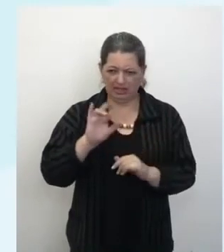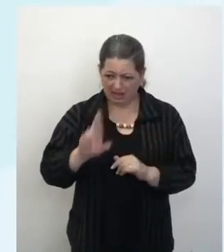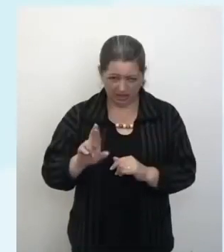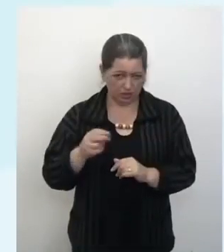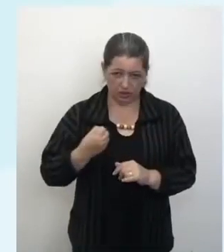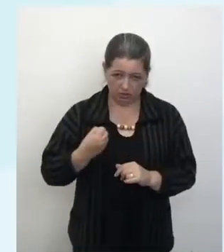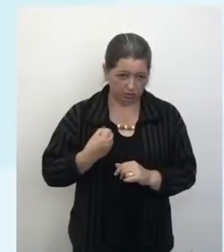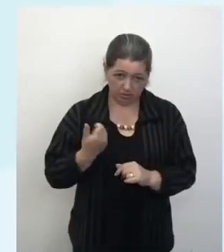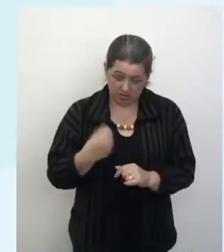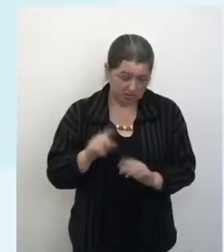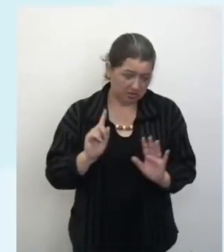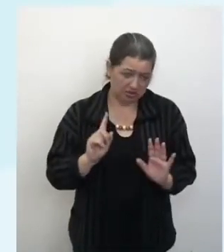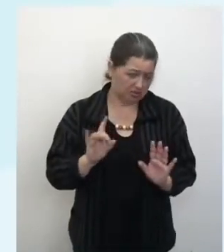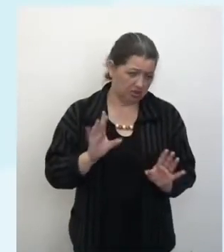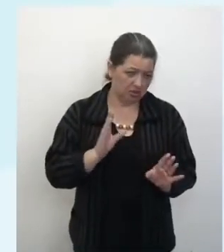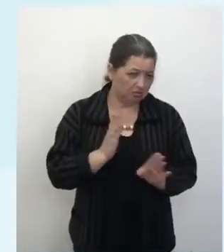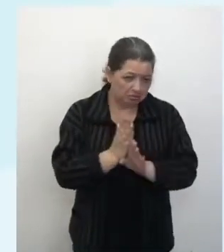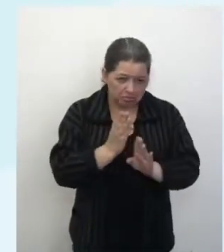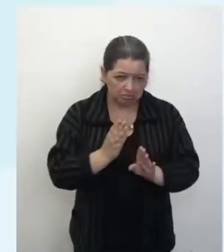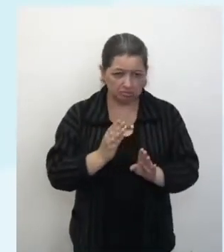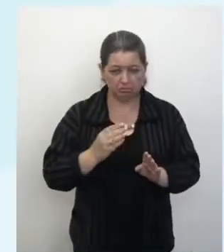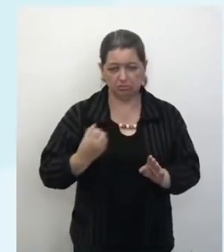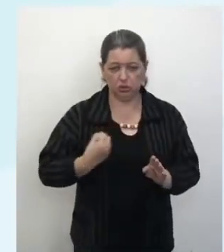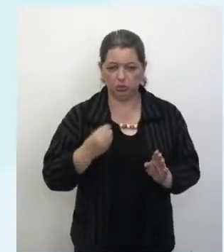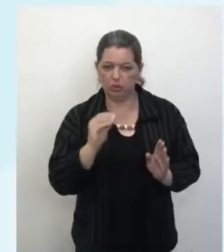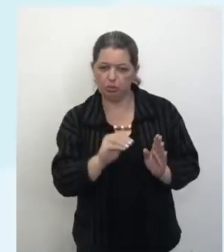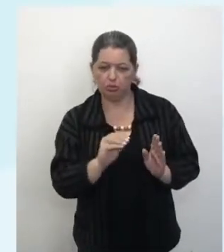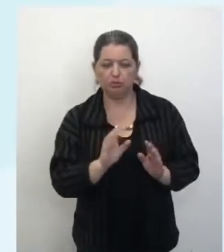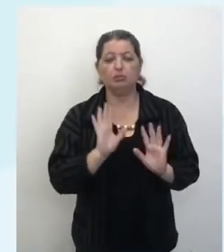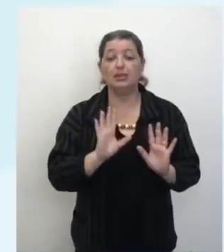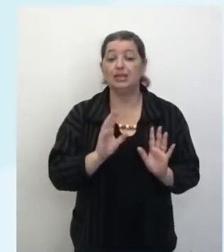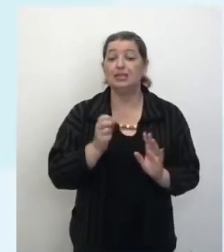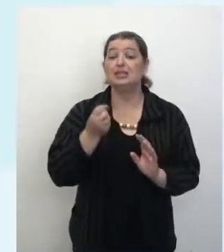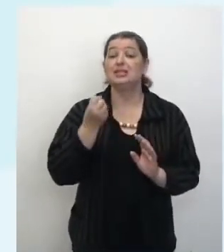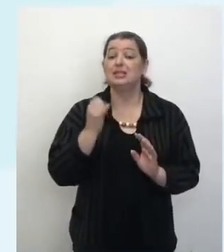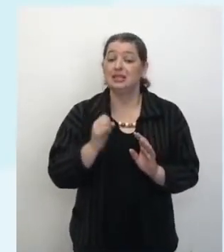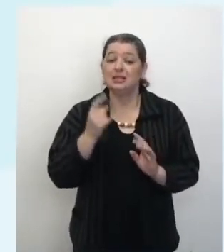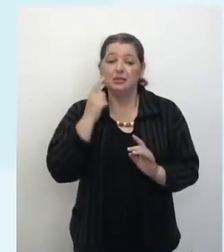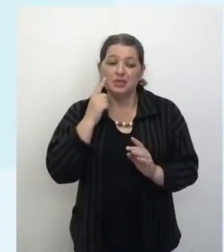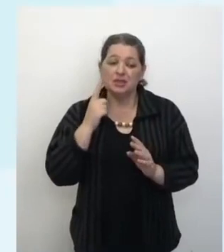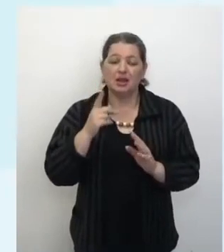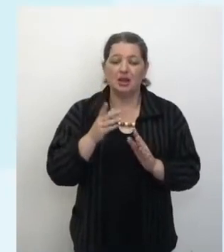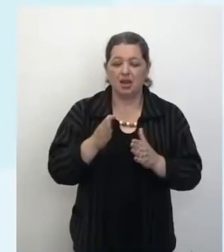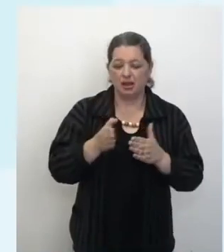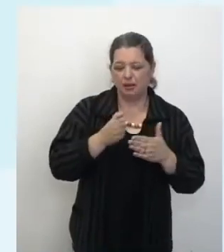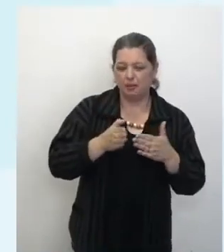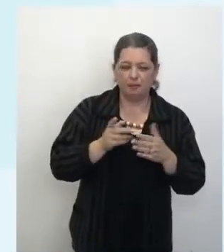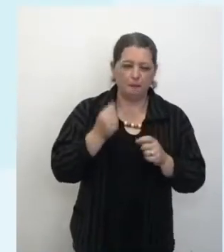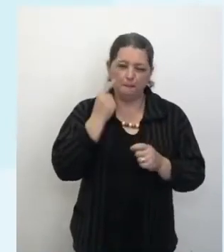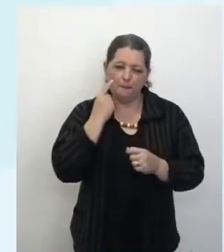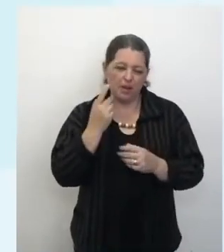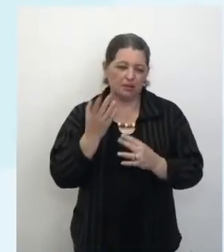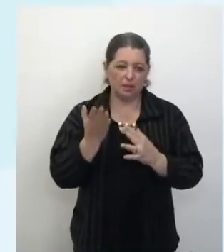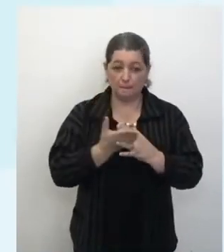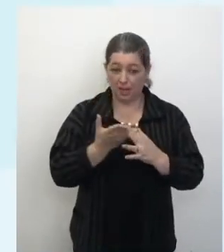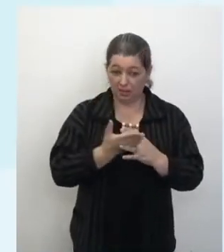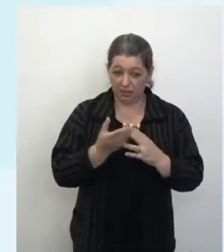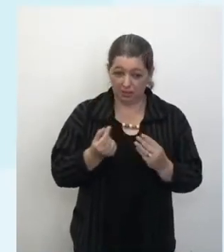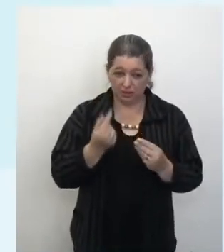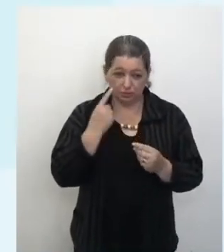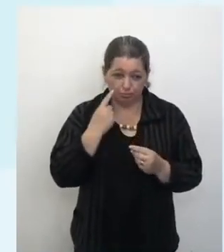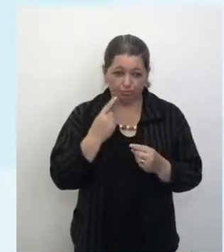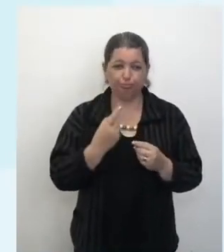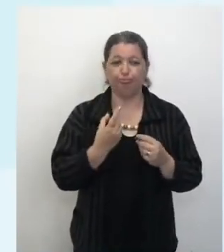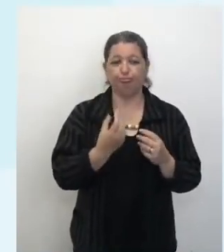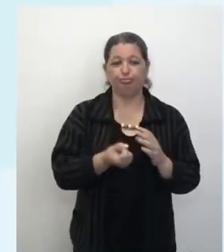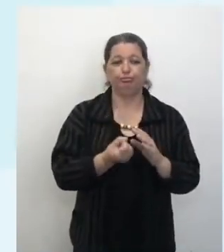reta é só chegar lá no número e colocar. Mas e se for uma raiz que esteja entre esses valores? Como o quê? Ó, raiz de 1 é 1, raiz